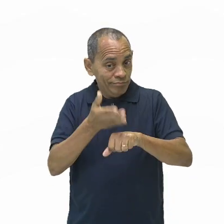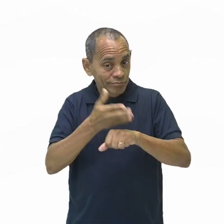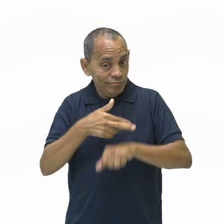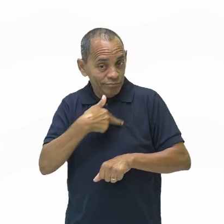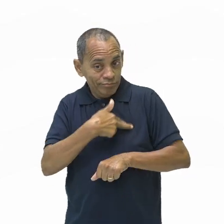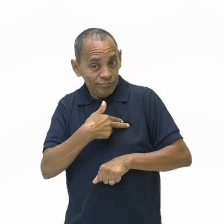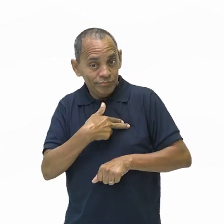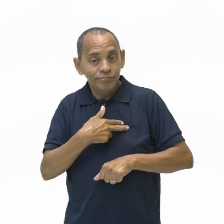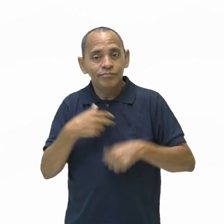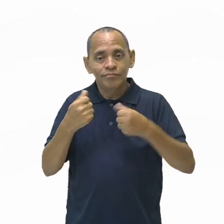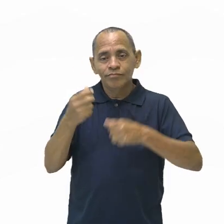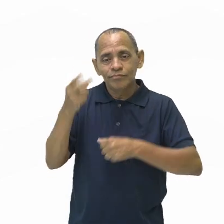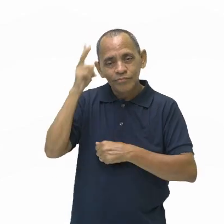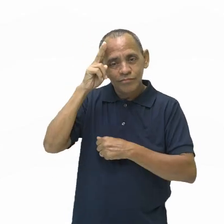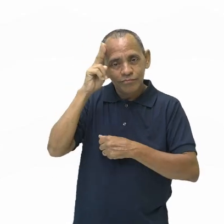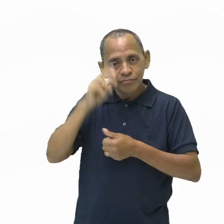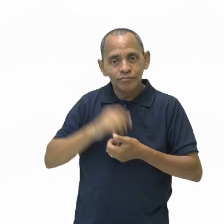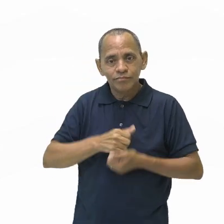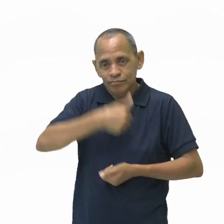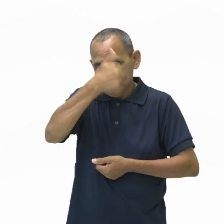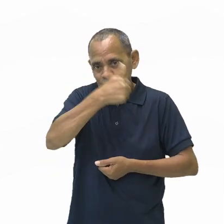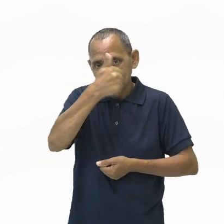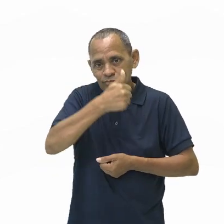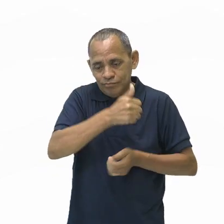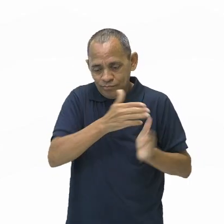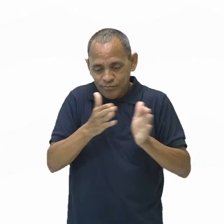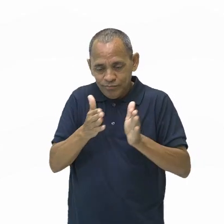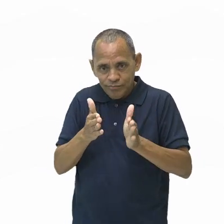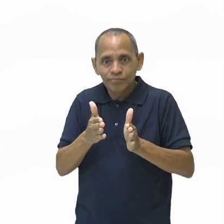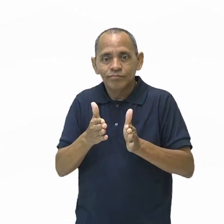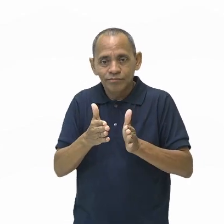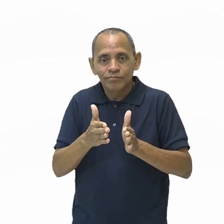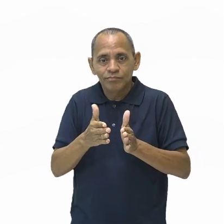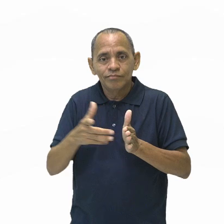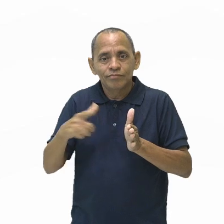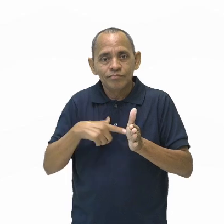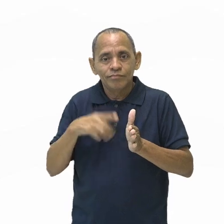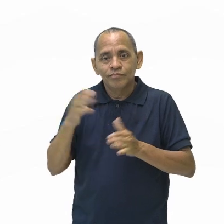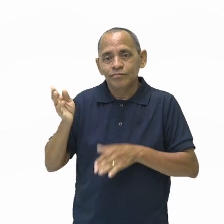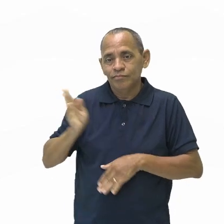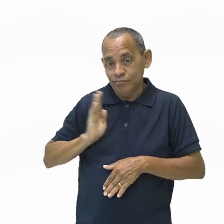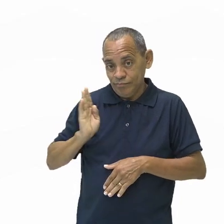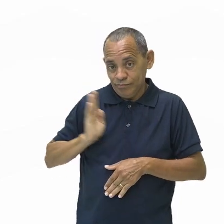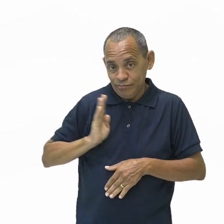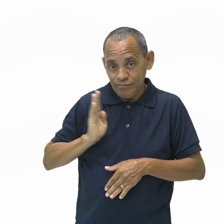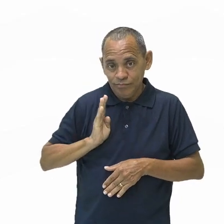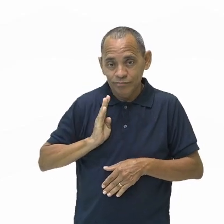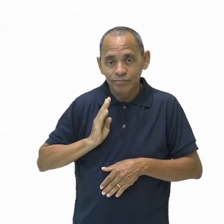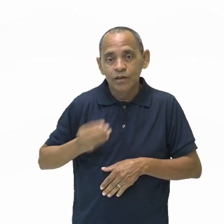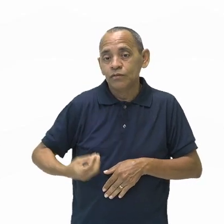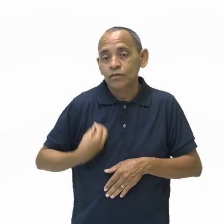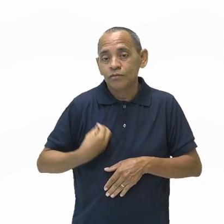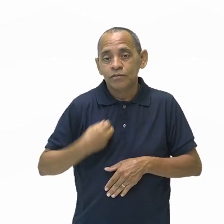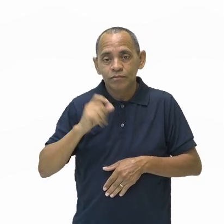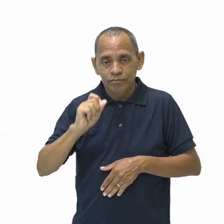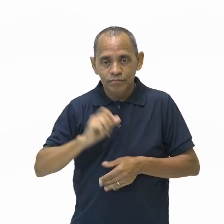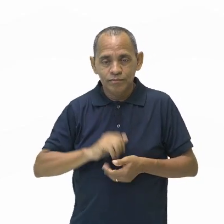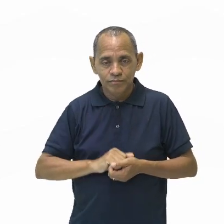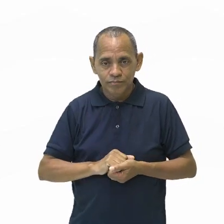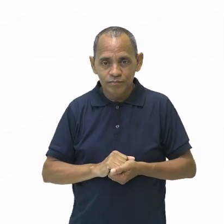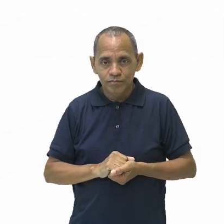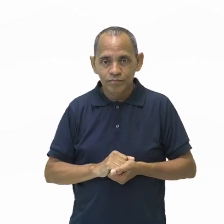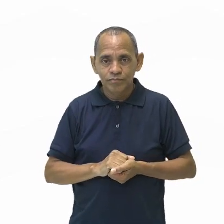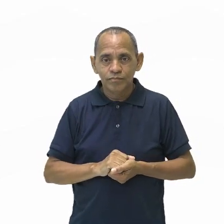que a primeira fase do romantismo tinha essa pegada da burguesia, porque estava vivendo